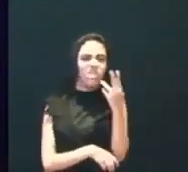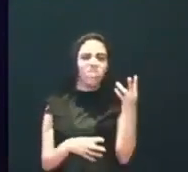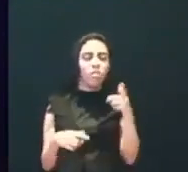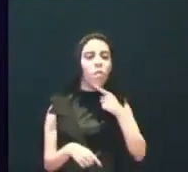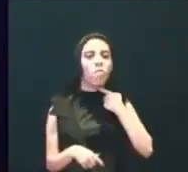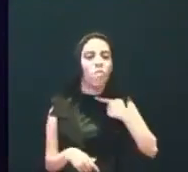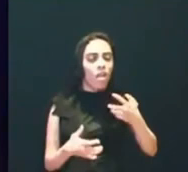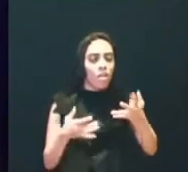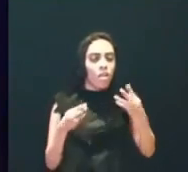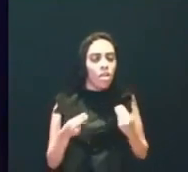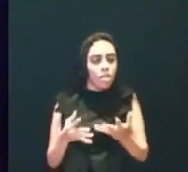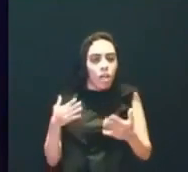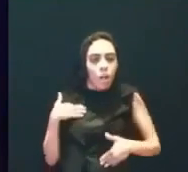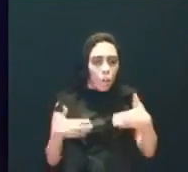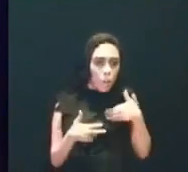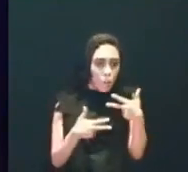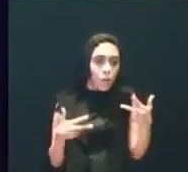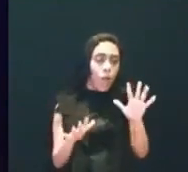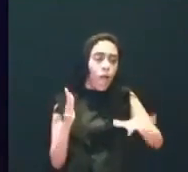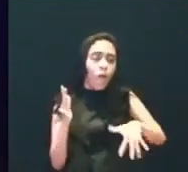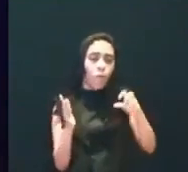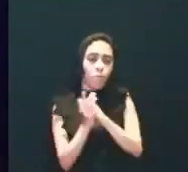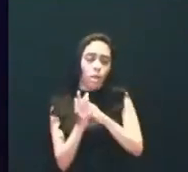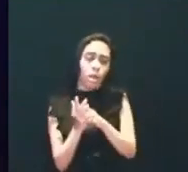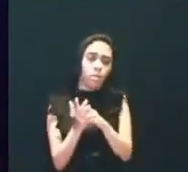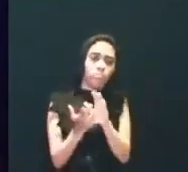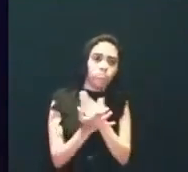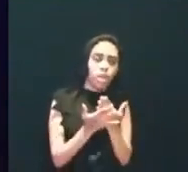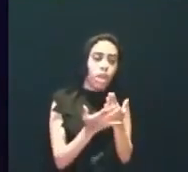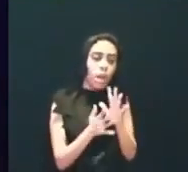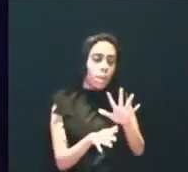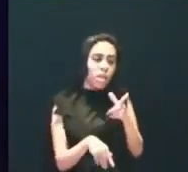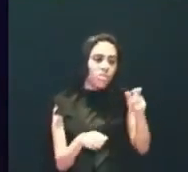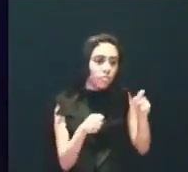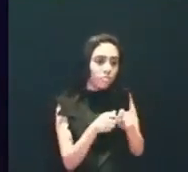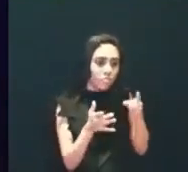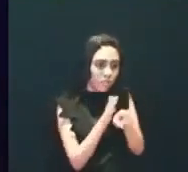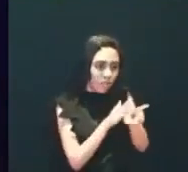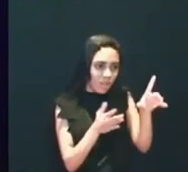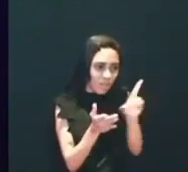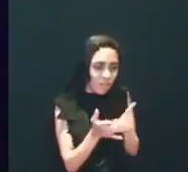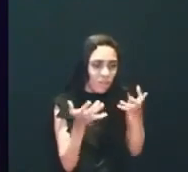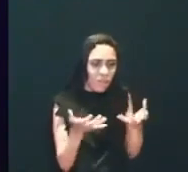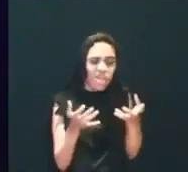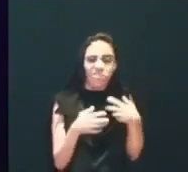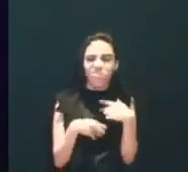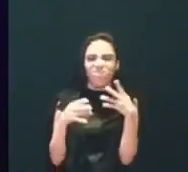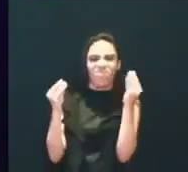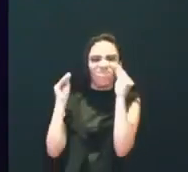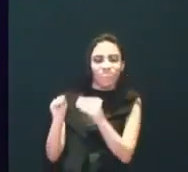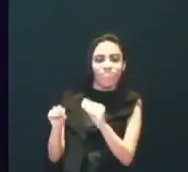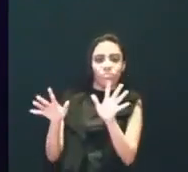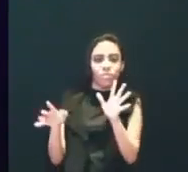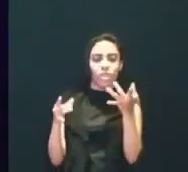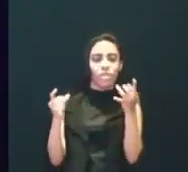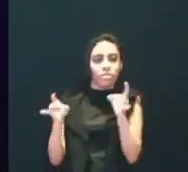de fazer doação. Então, muitos se cadastram e não doam. Quando você vai atrás, ele não vai fazer a doação. Então, Como a gente está trabalhando,